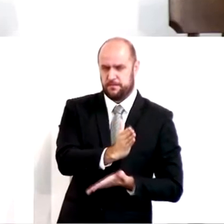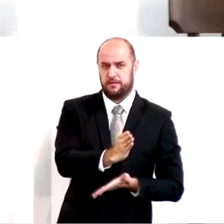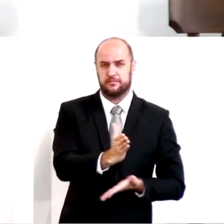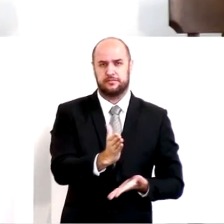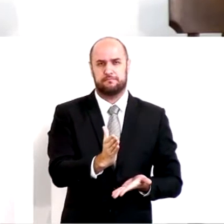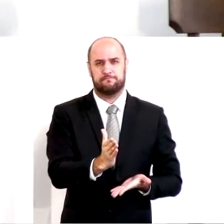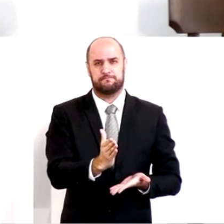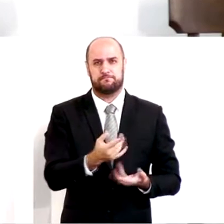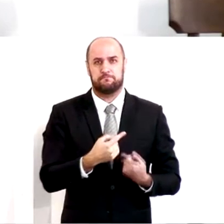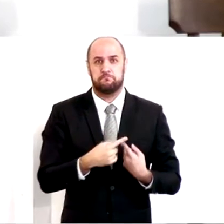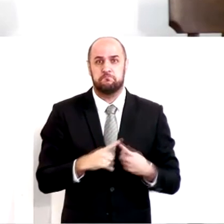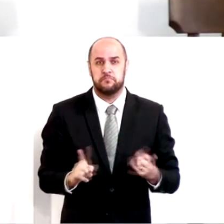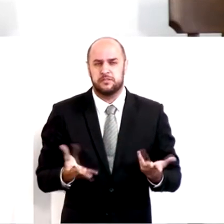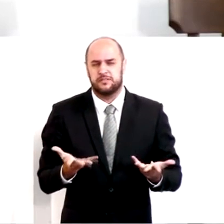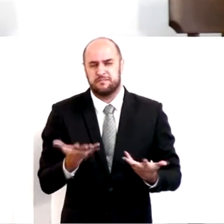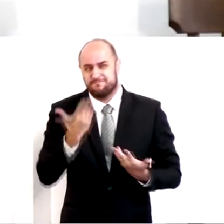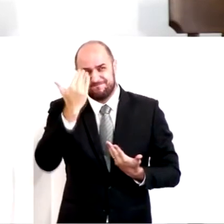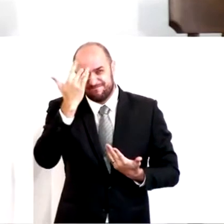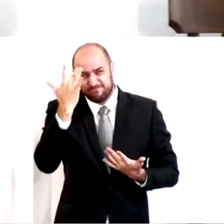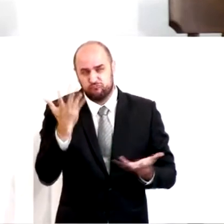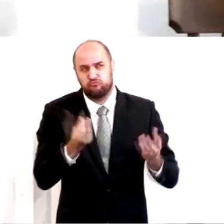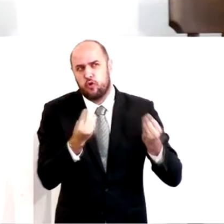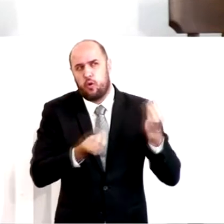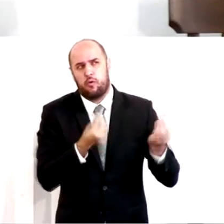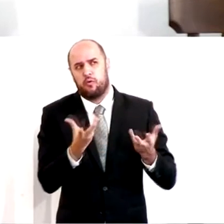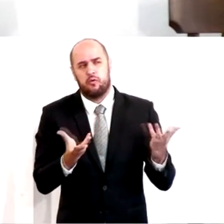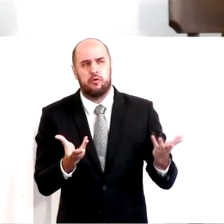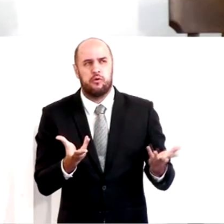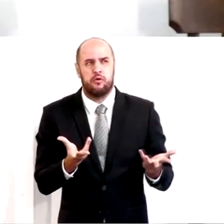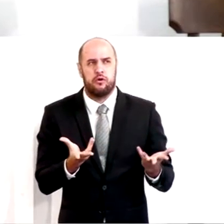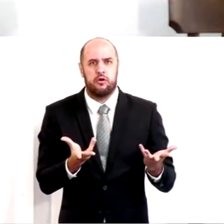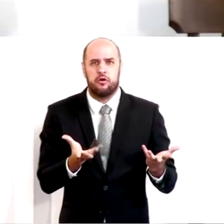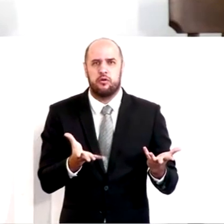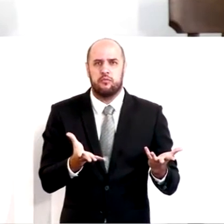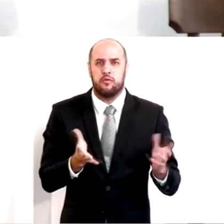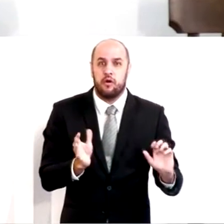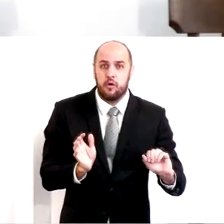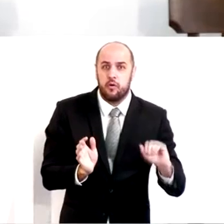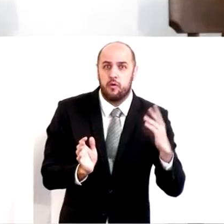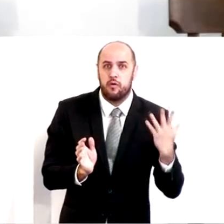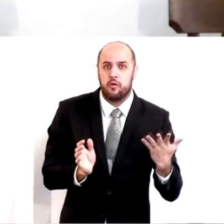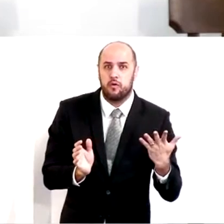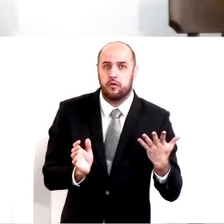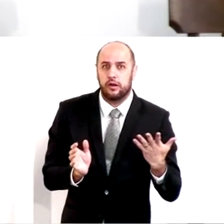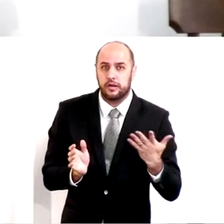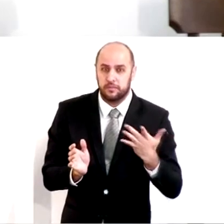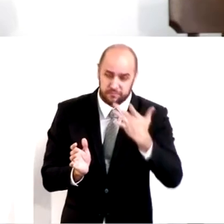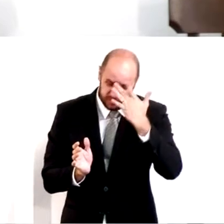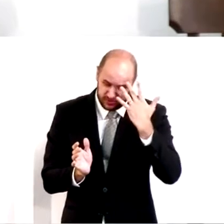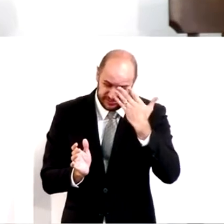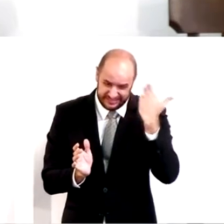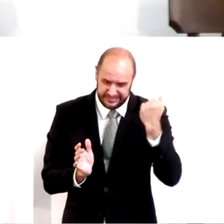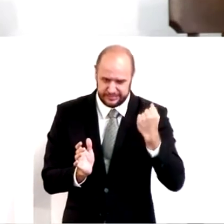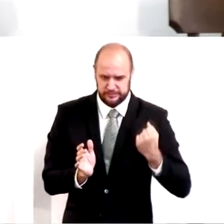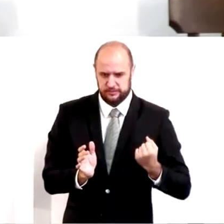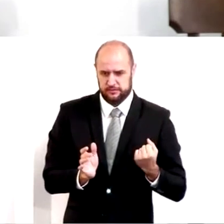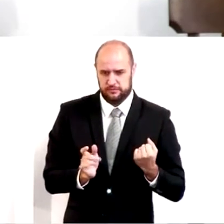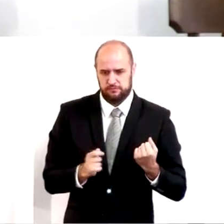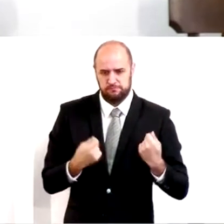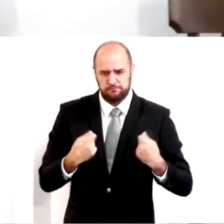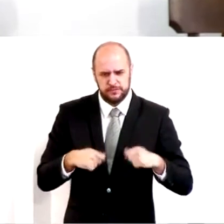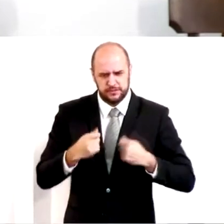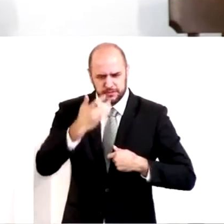de alguma maneira, o cristianismo ocidental, para que ele possa ser usado por Deus, ele